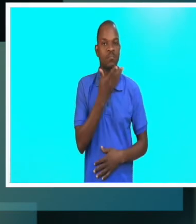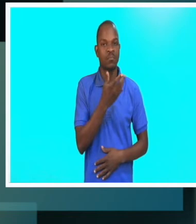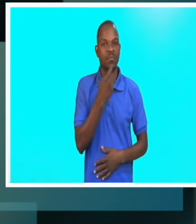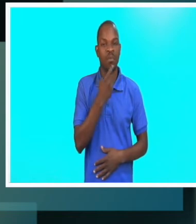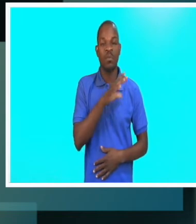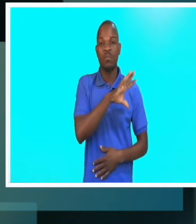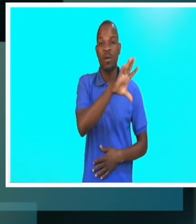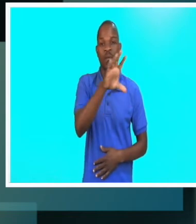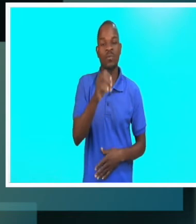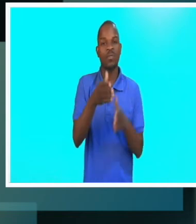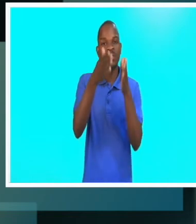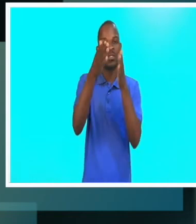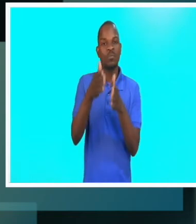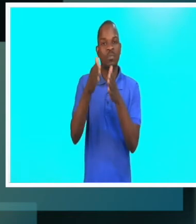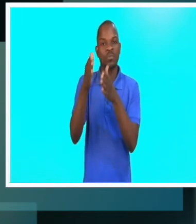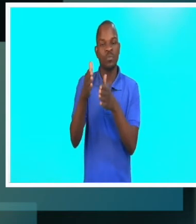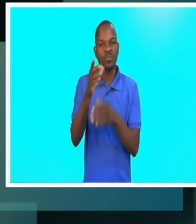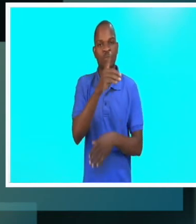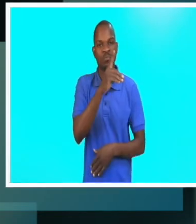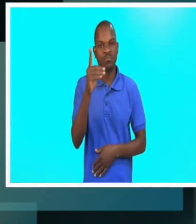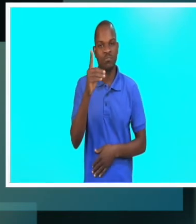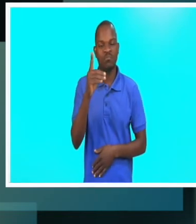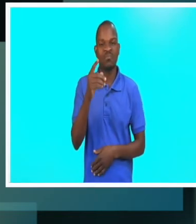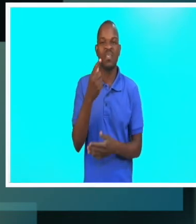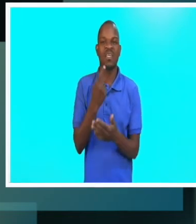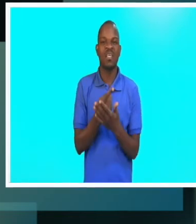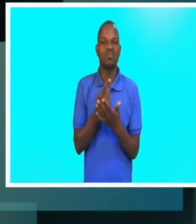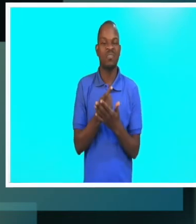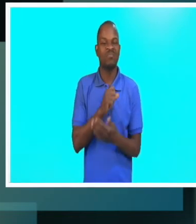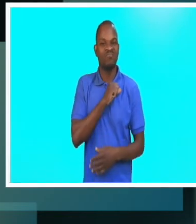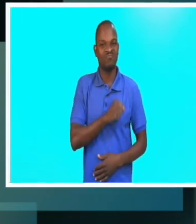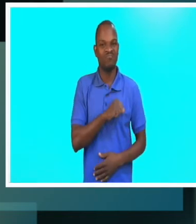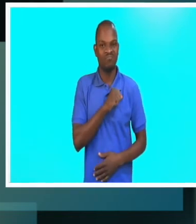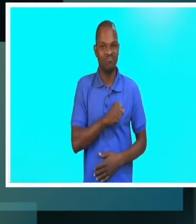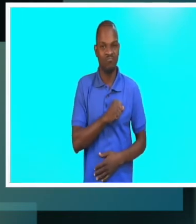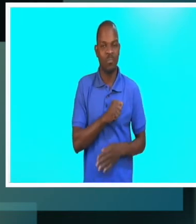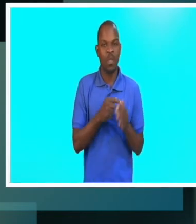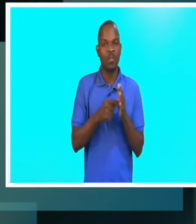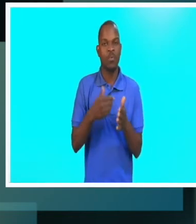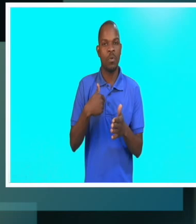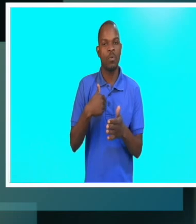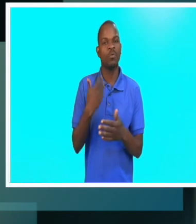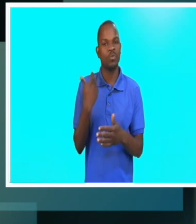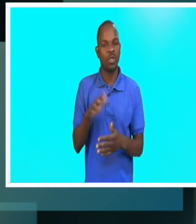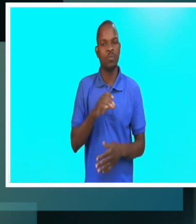programa, para todos os deficientes, não se deixem levar, eu não me deixei levar,